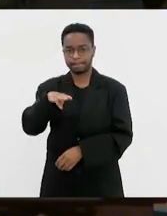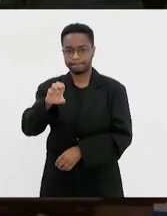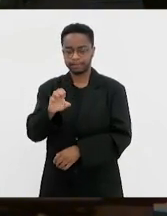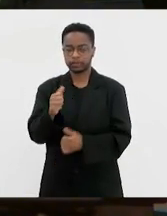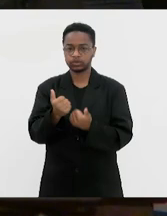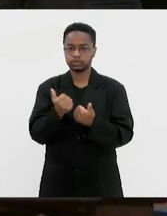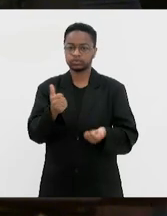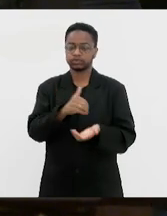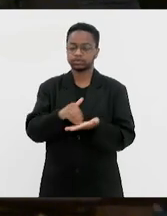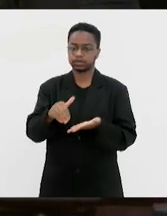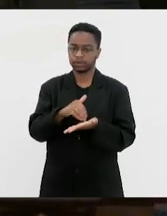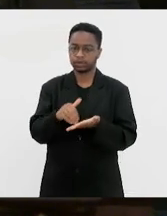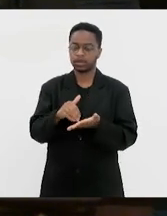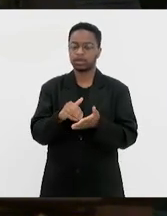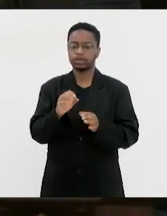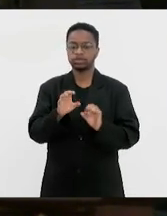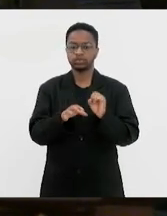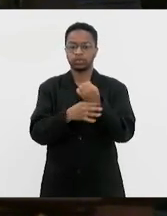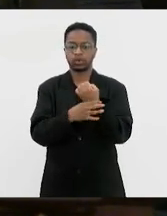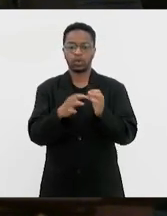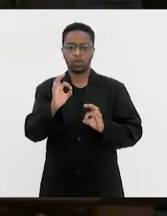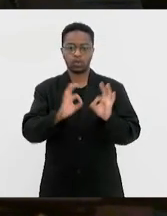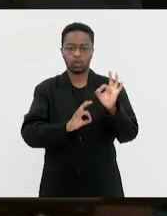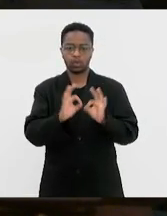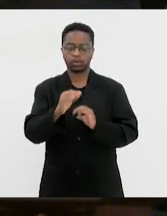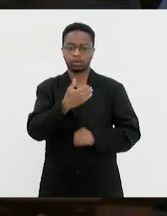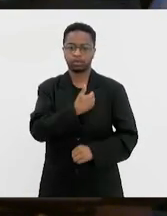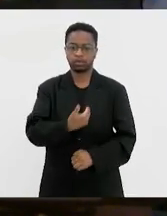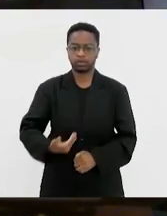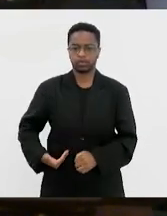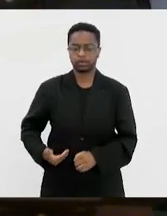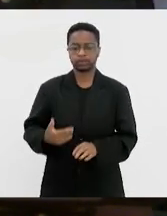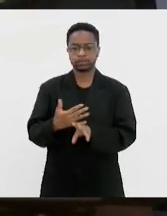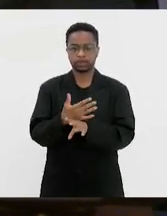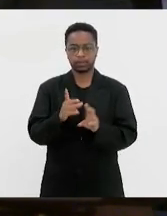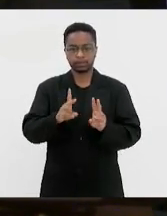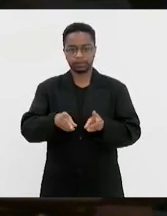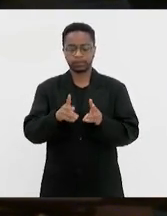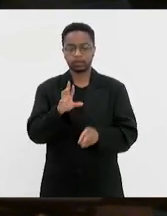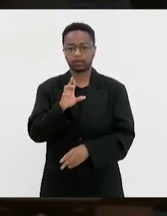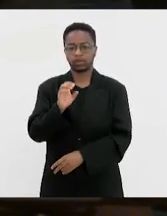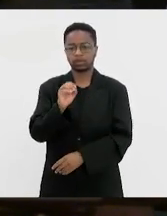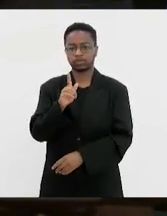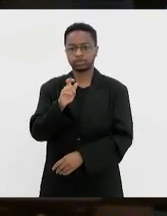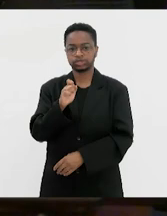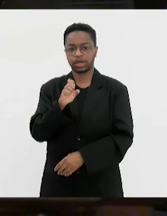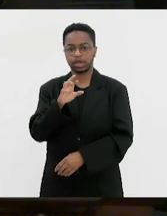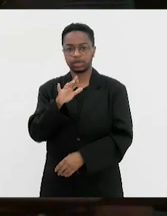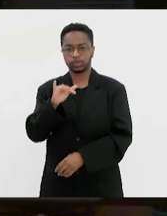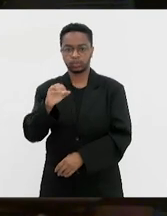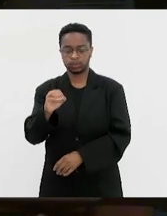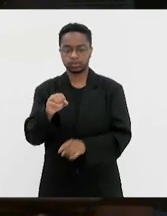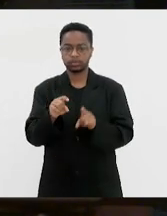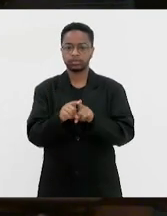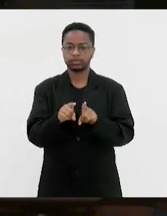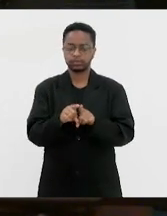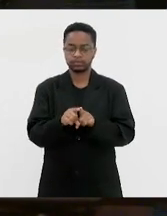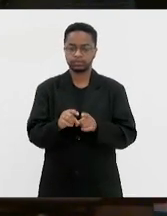Ordem Pública e Cidadania de Mesquita. Rogério de Oliveira, subcontrolador e ouvidor-geral de